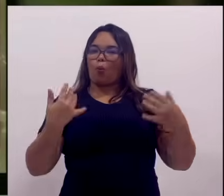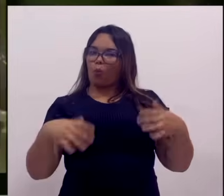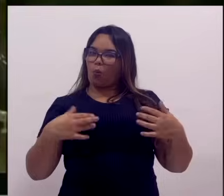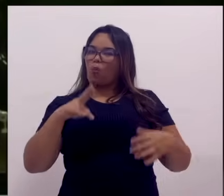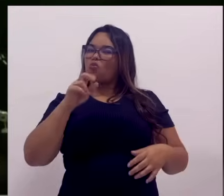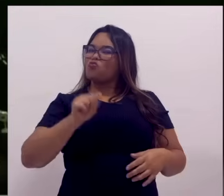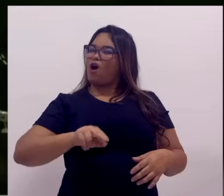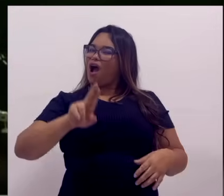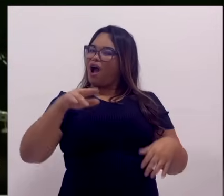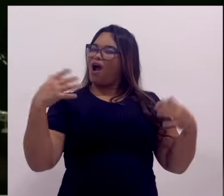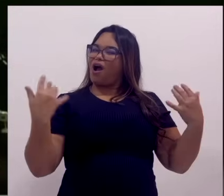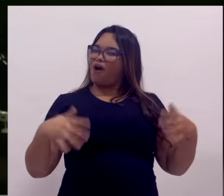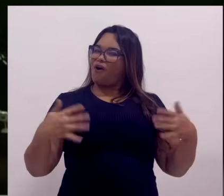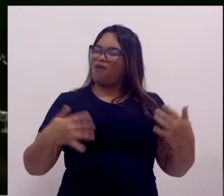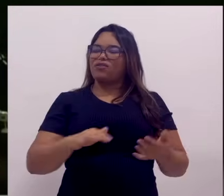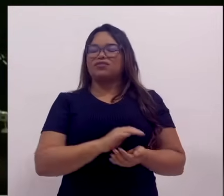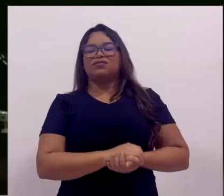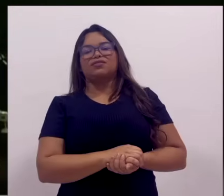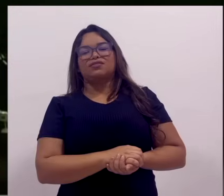Uau!